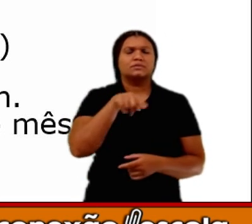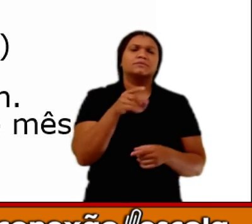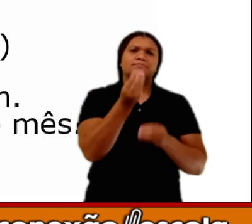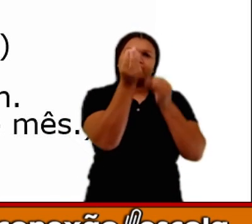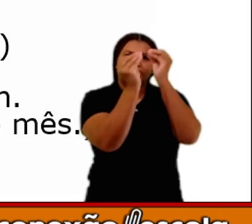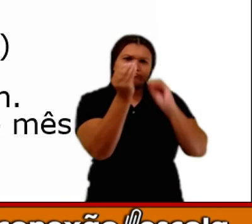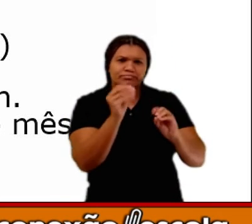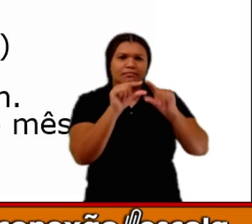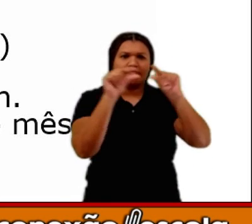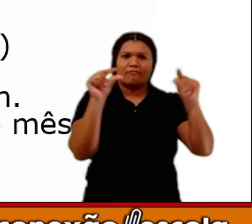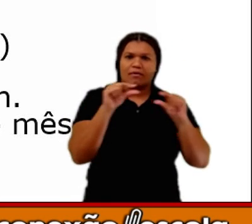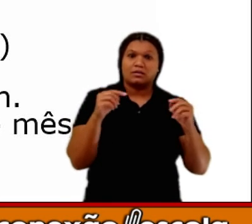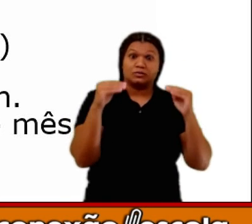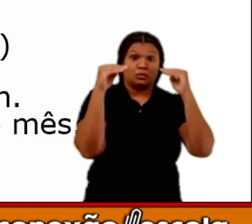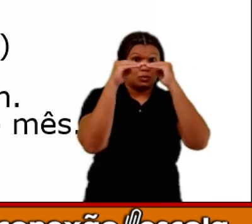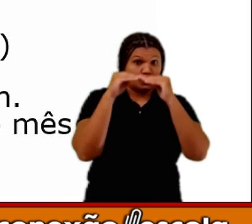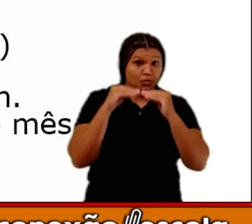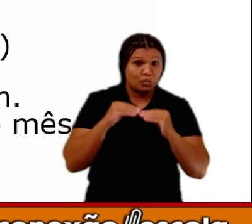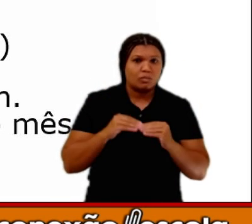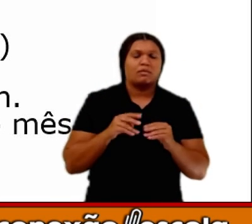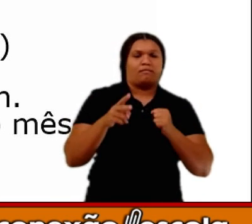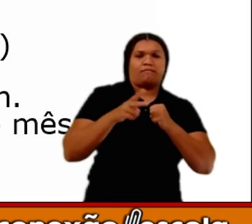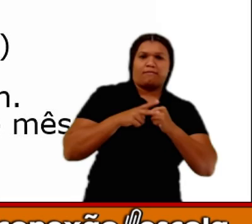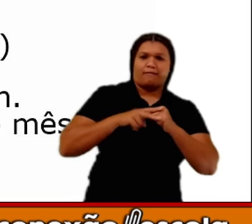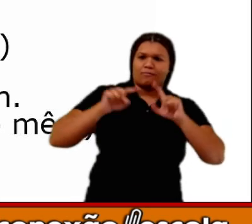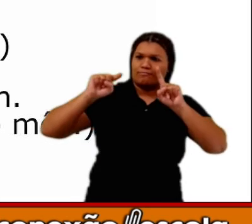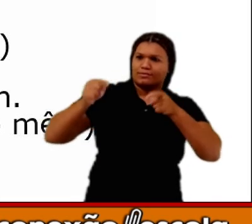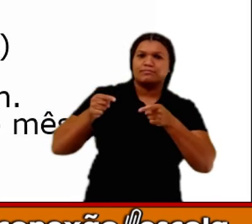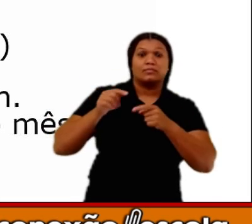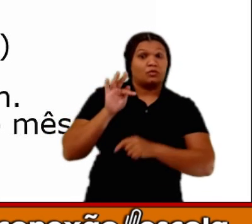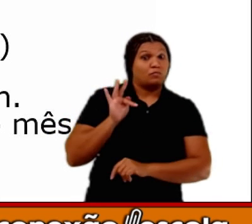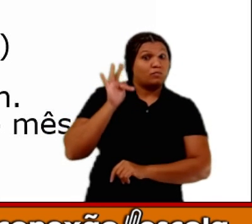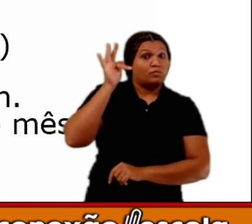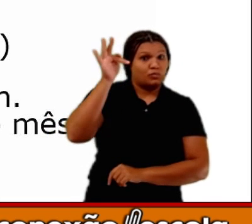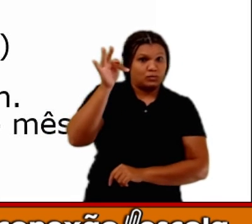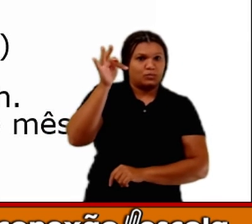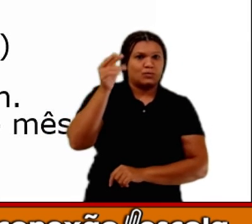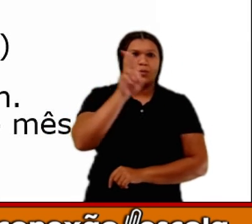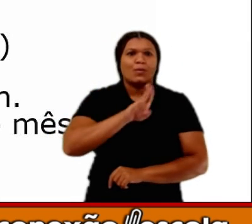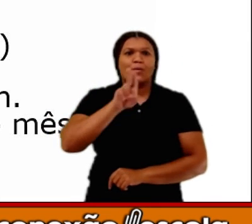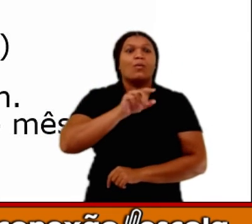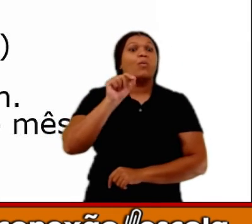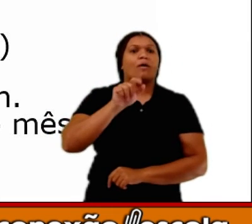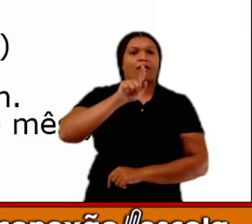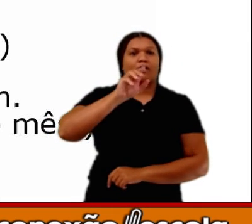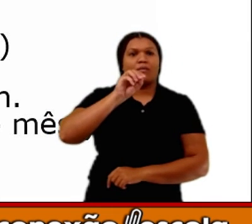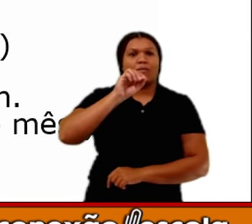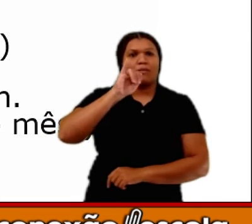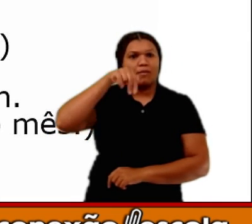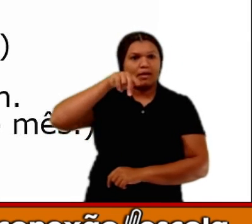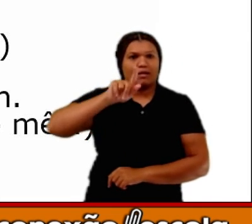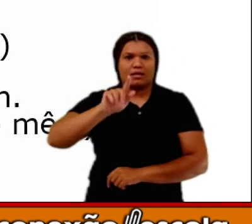as frases abaixo de acordo com os verbos entre parêntesis colocando-os no futuro com o impacto tão nós temos aí na